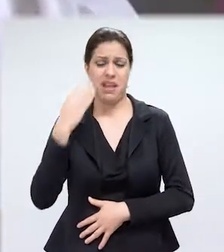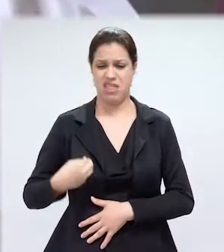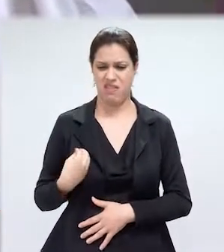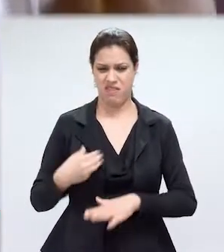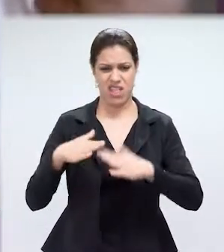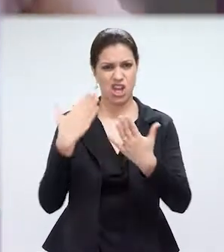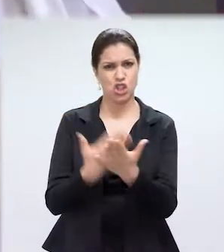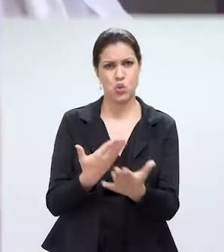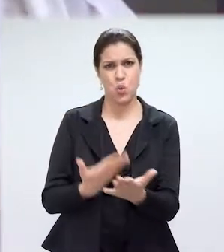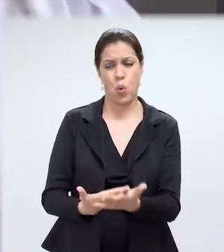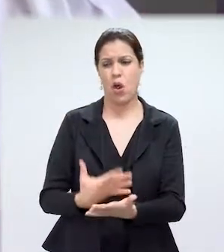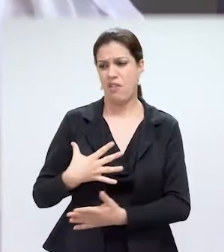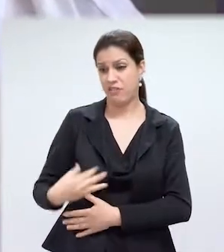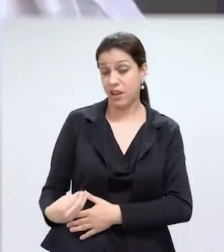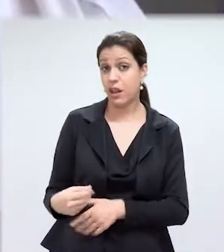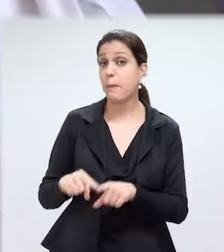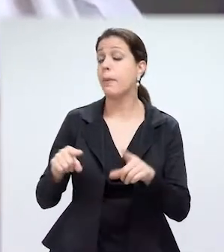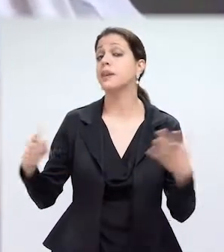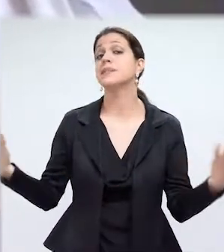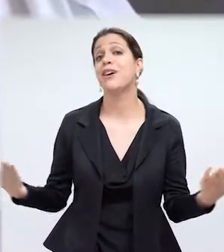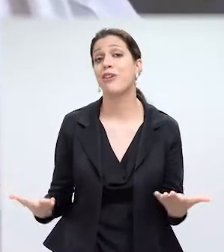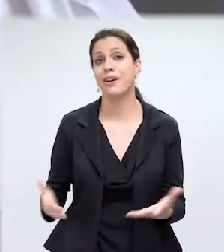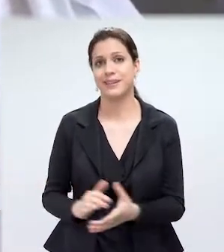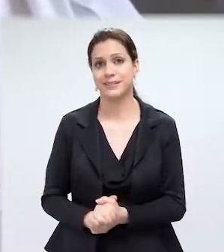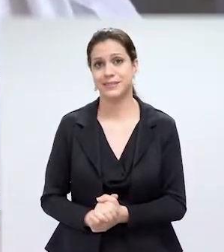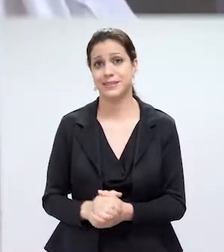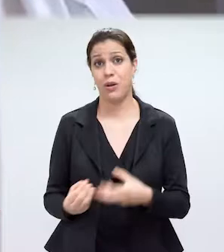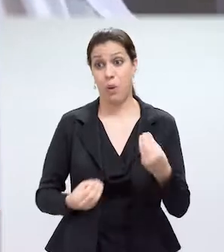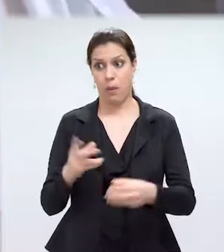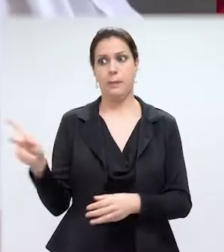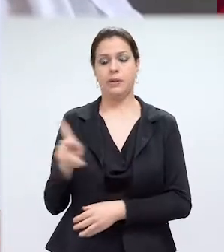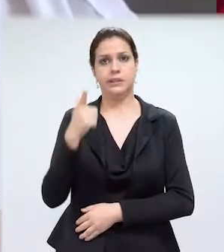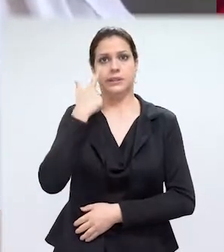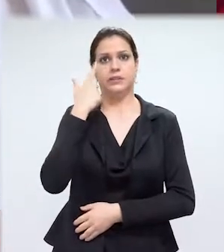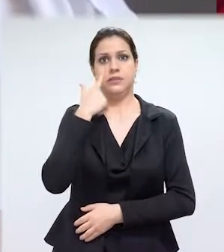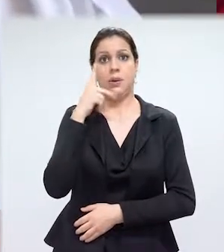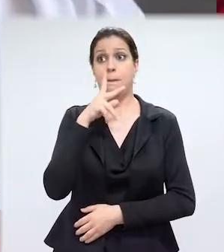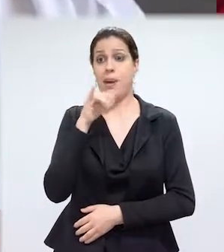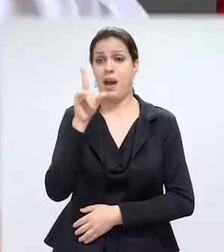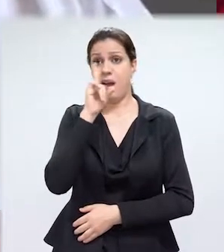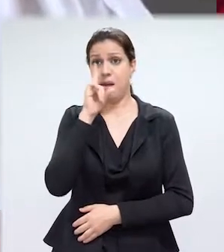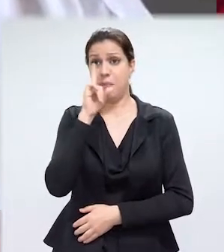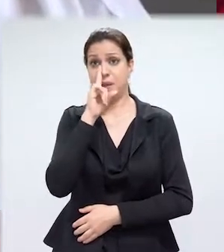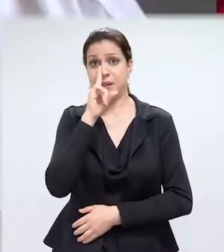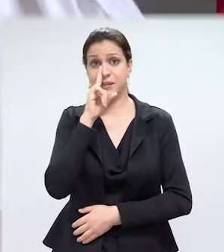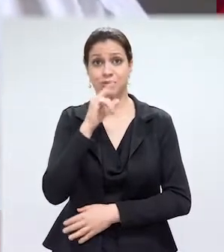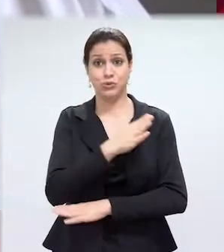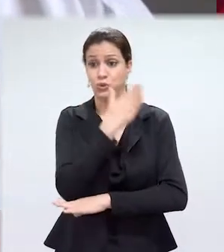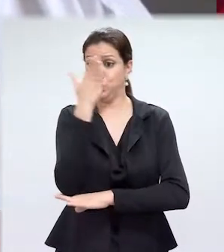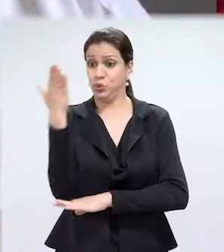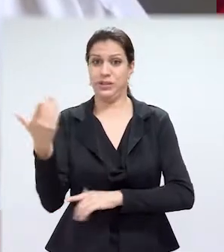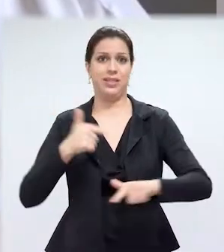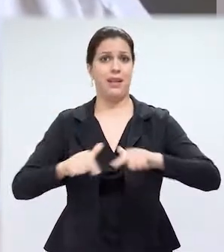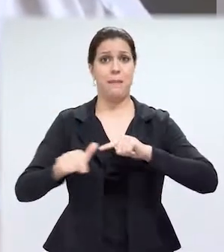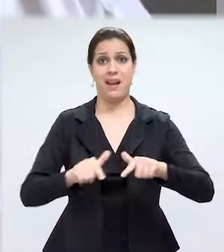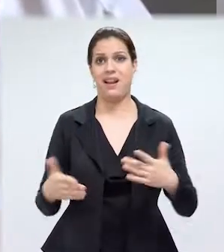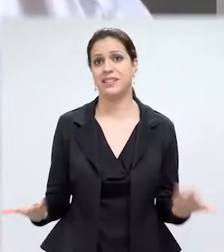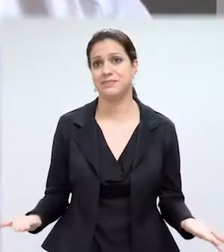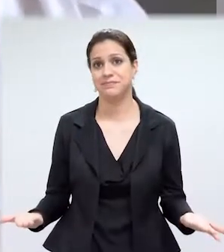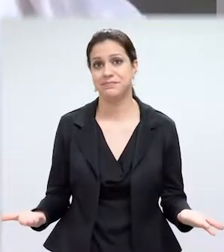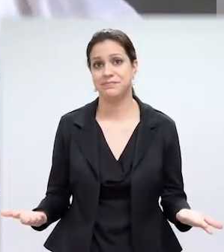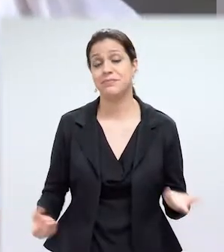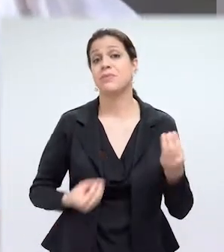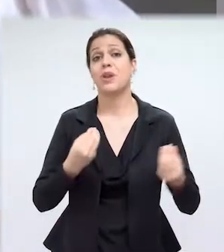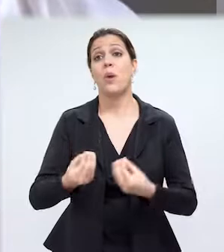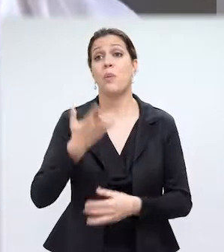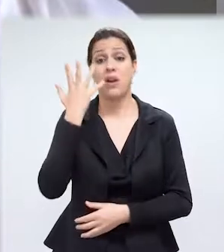participam, os pais não querem saber da vida escolar de seu filho. Agora, a professora viu, o pai e a mãe ficam o